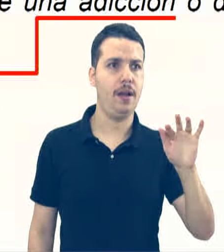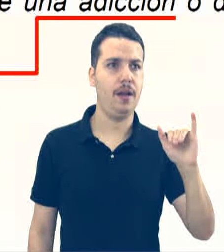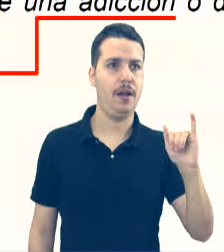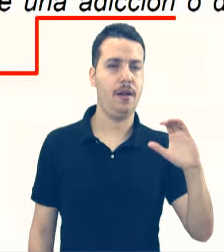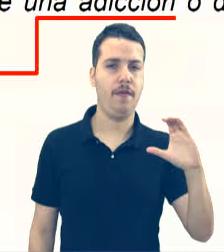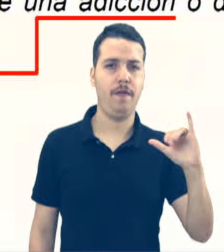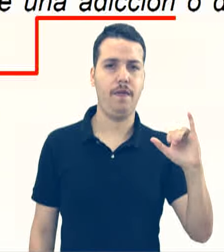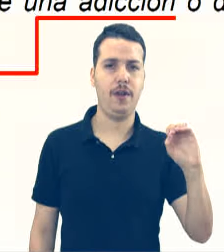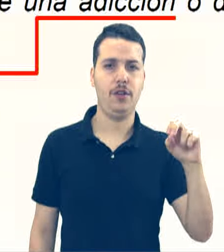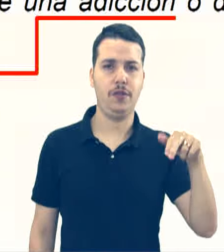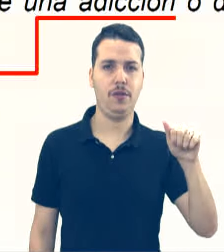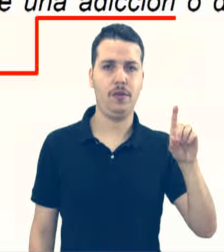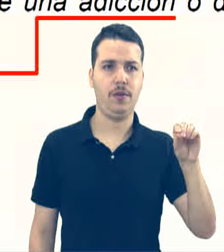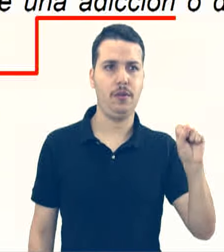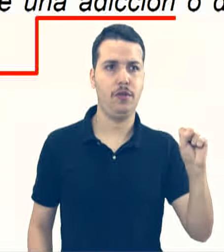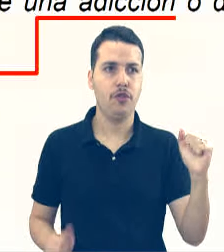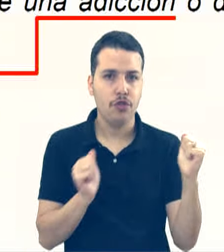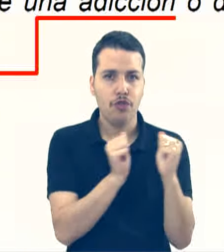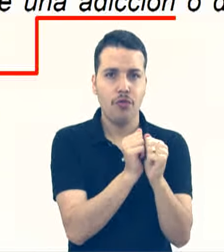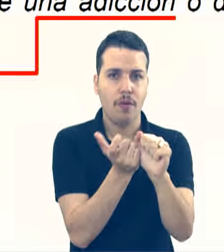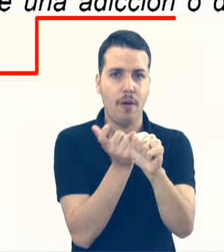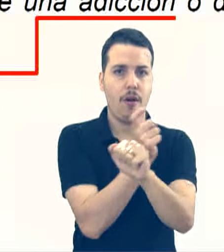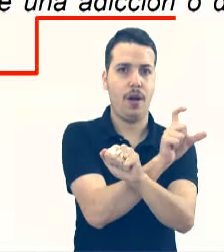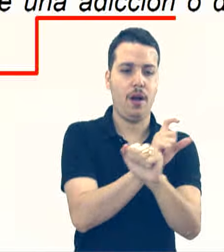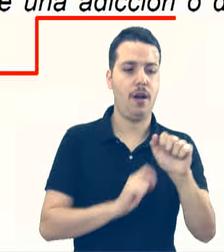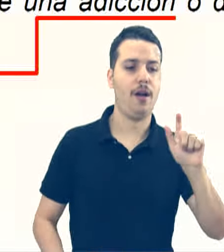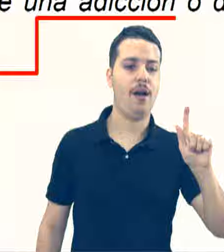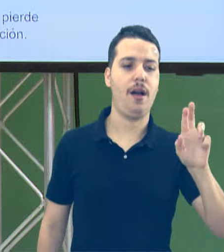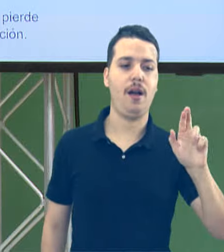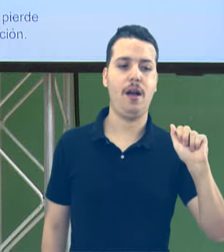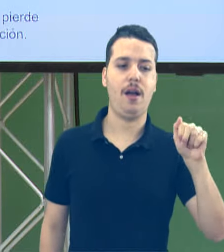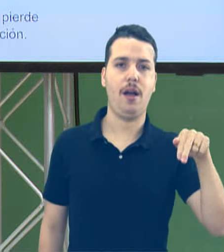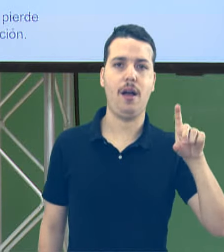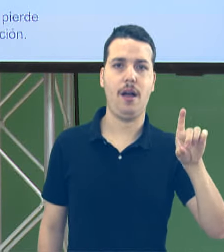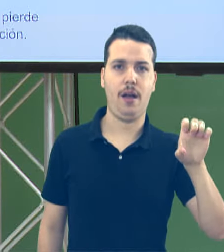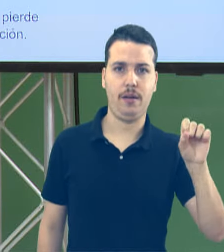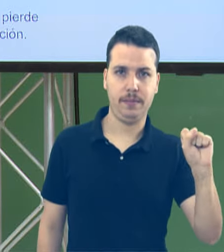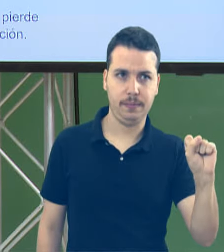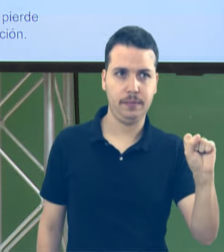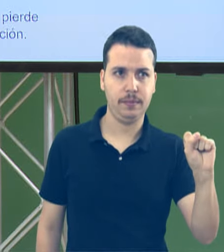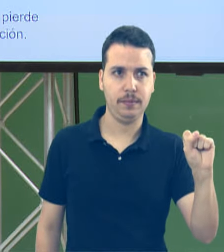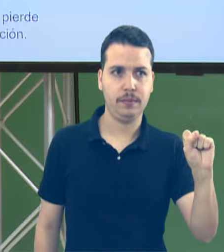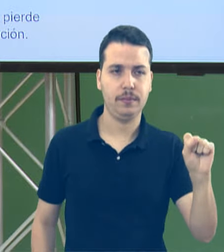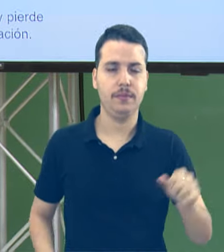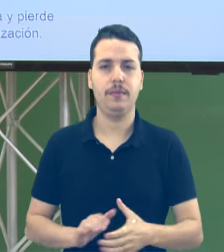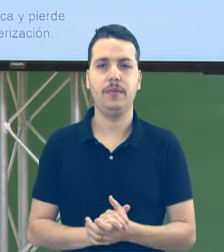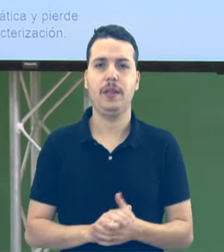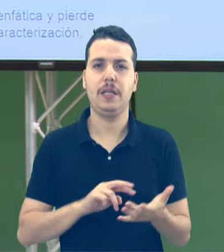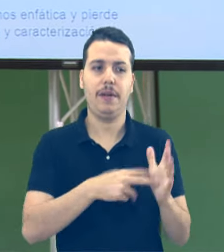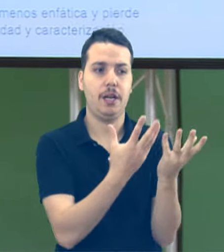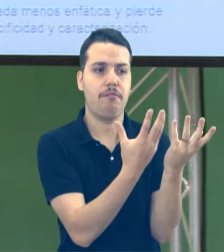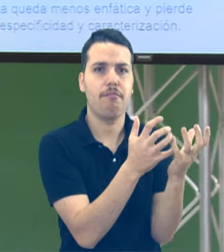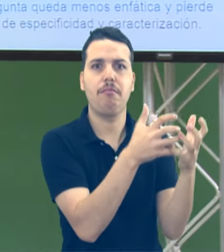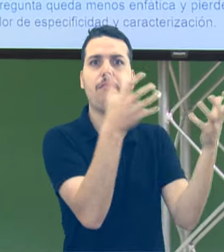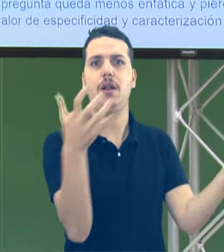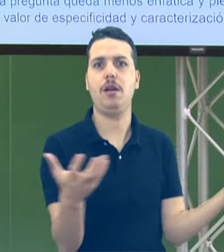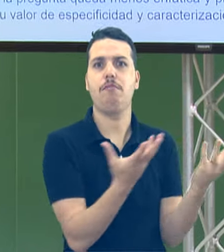aficionados, que vem acompanhado da palavra grandes aficionados, ou seja, em